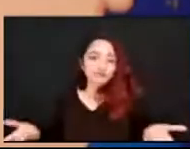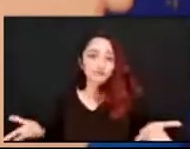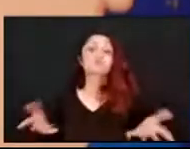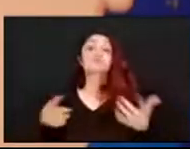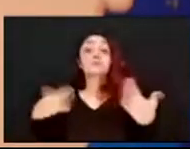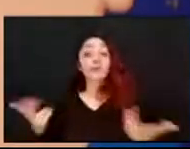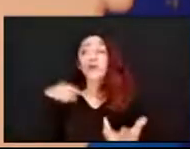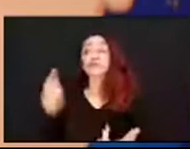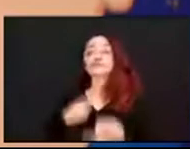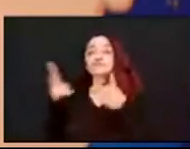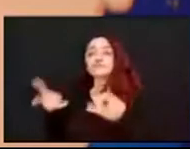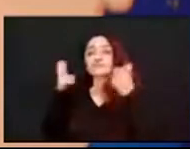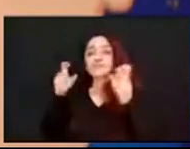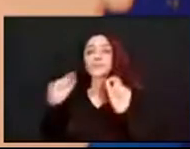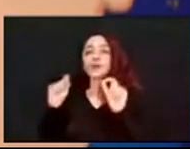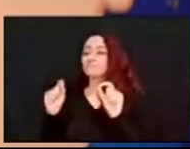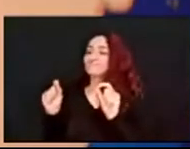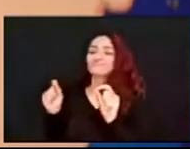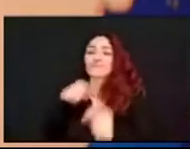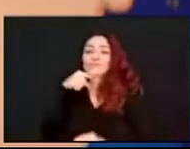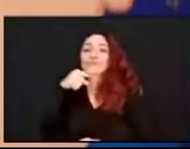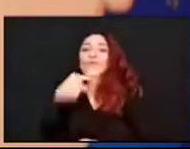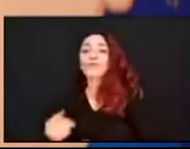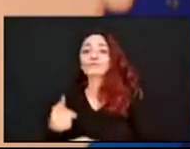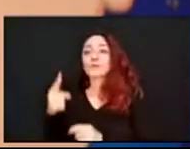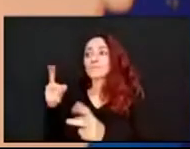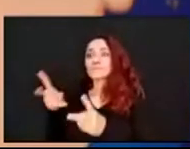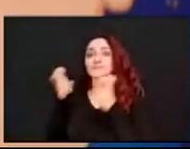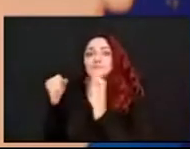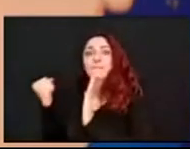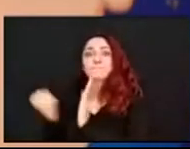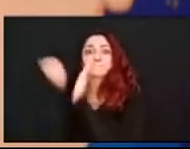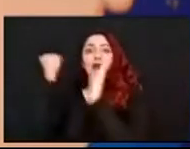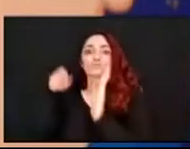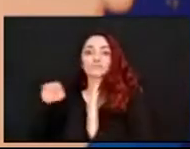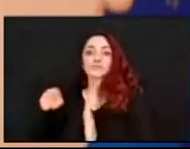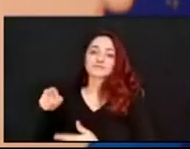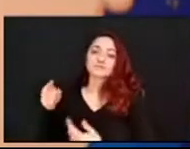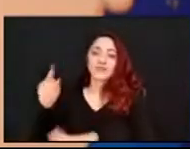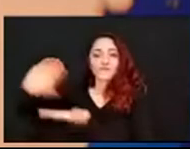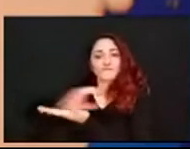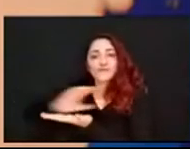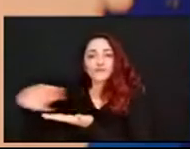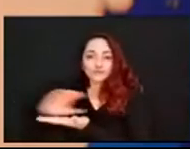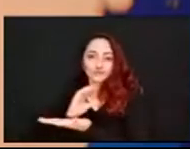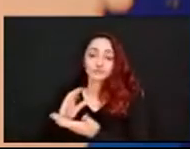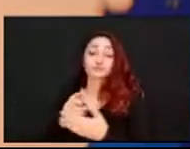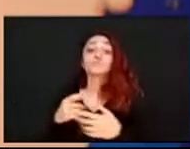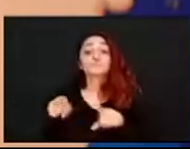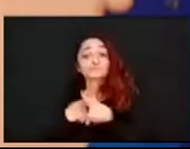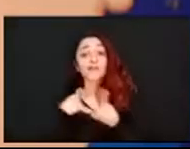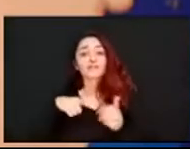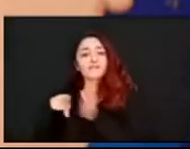não se recolhiam o impacto desse investimento não acho que inclusive as pesquisas mostraram o quanto que se retraiu nos últimos no